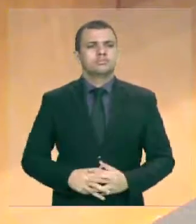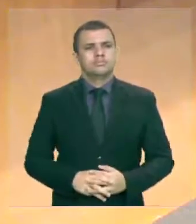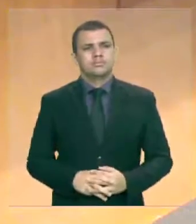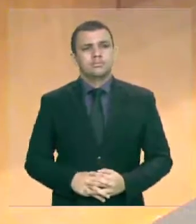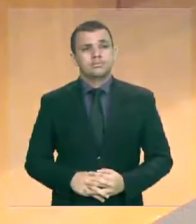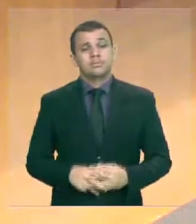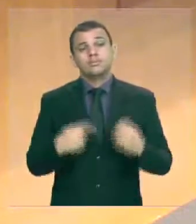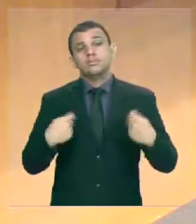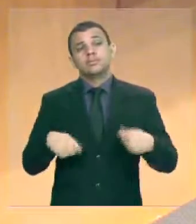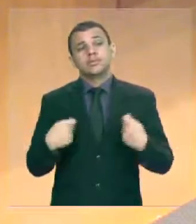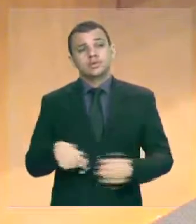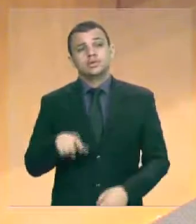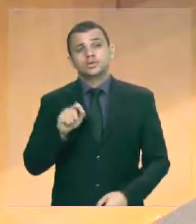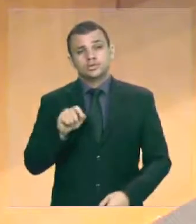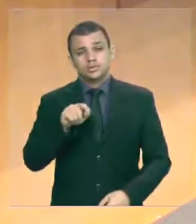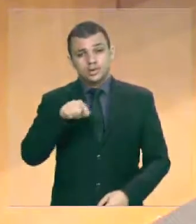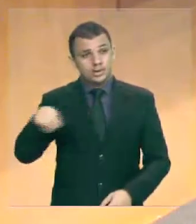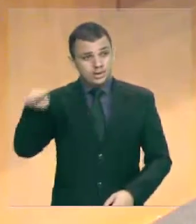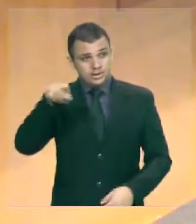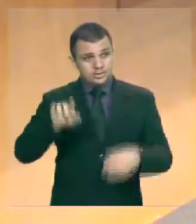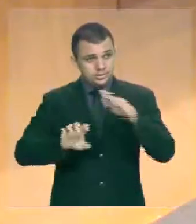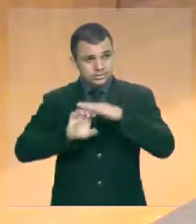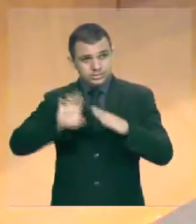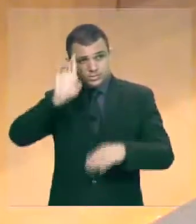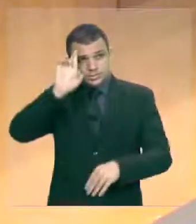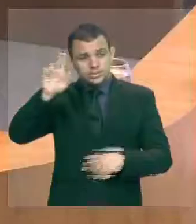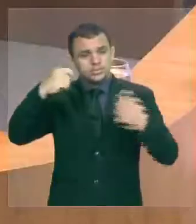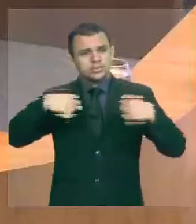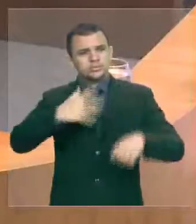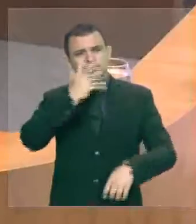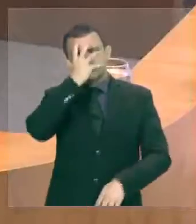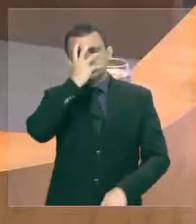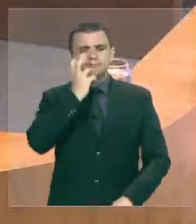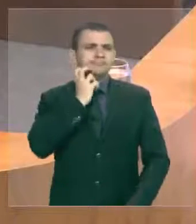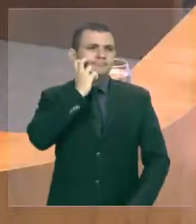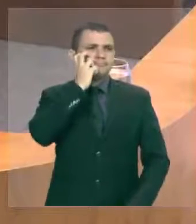Deviam se envergonhar.